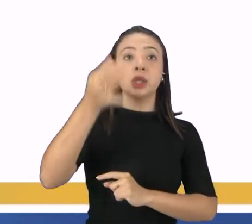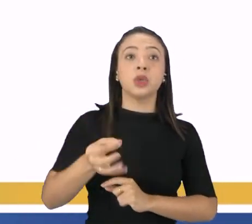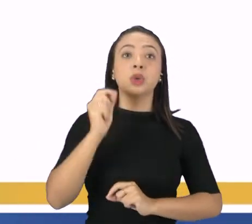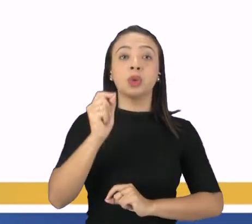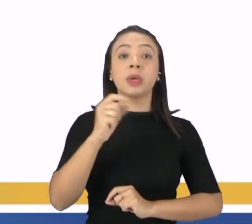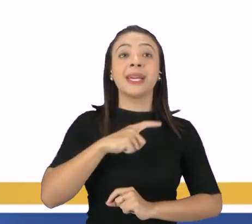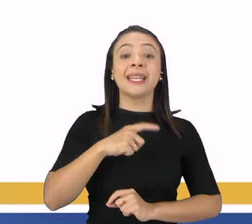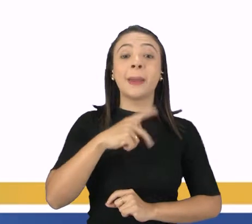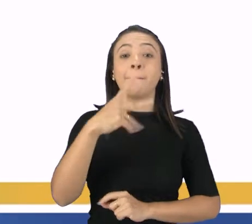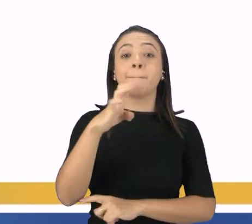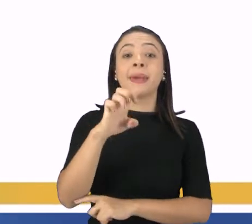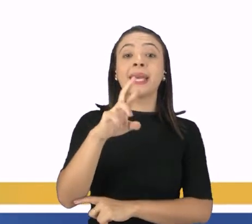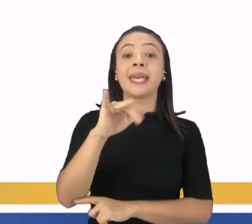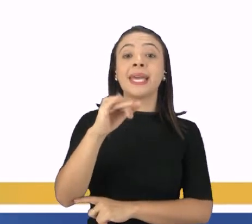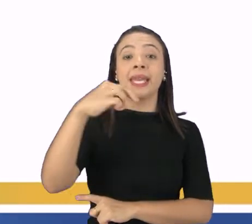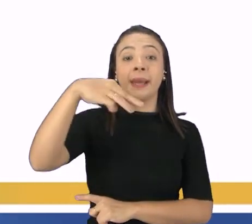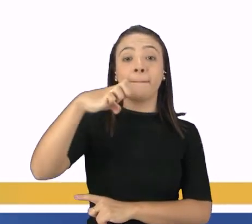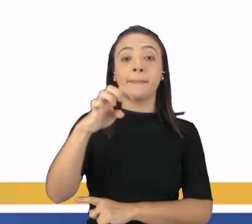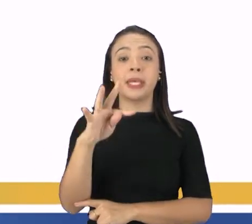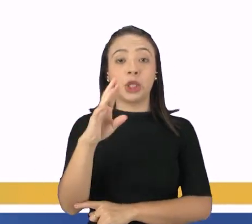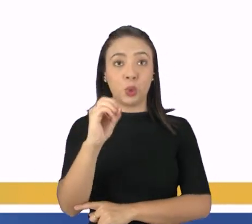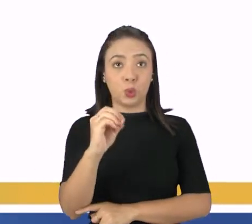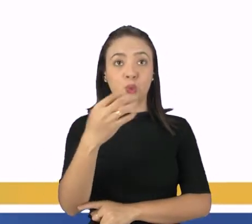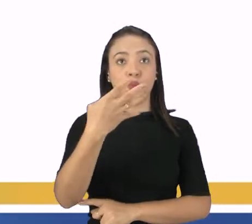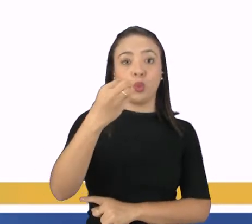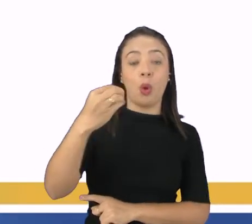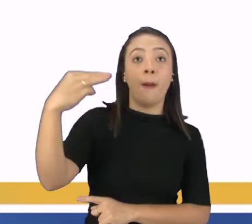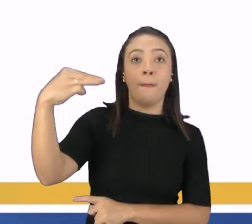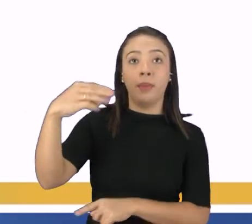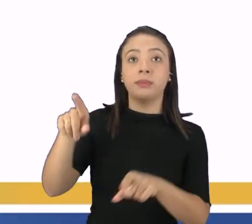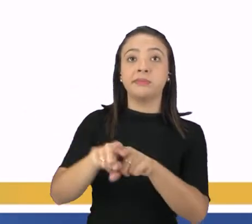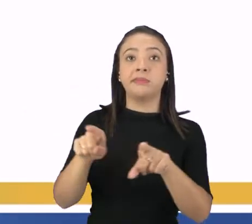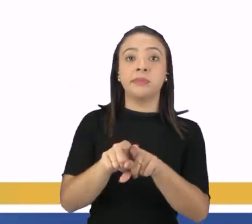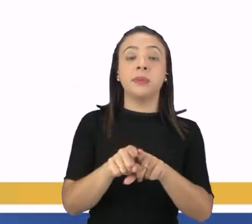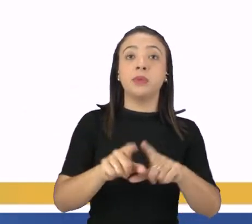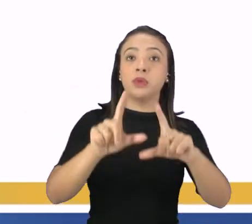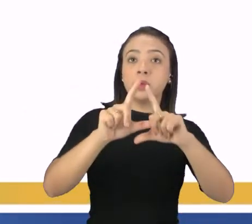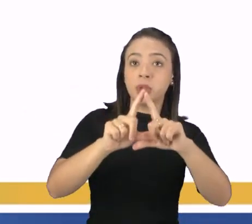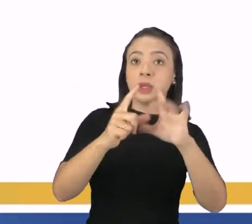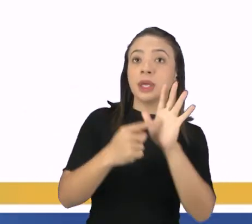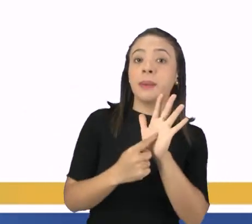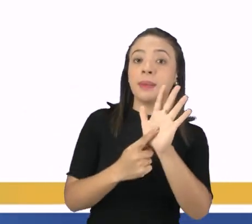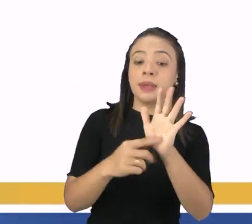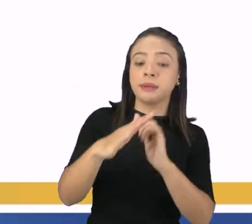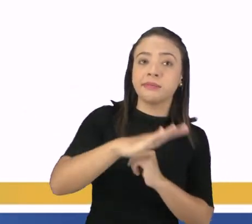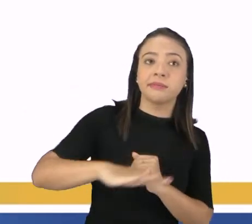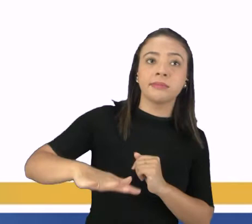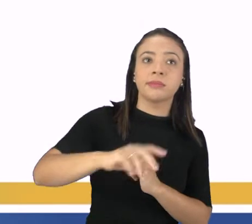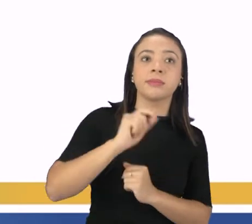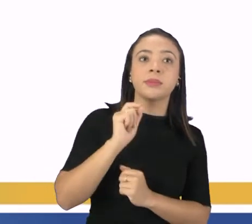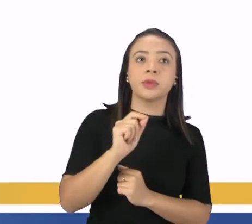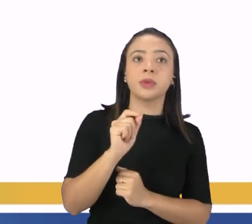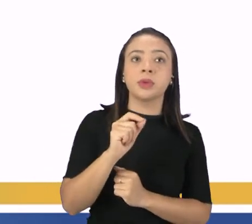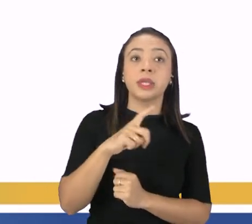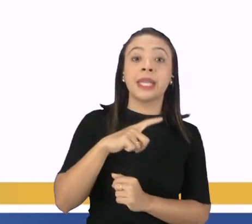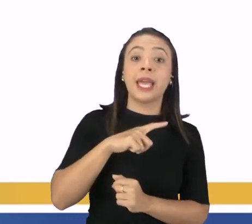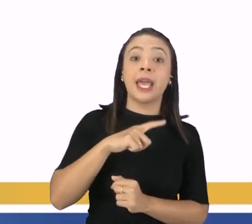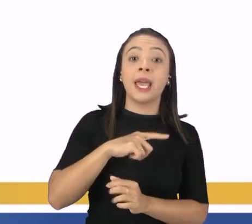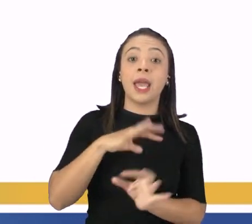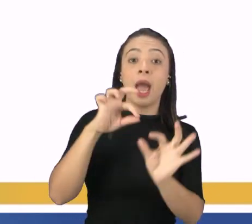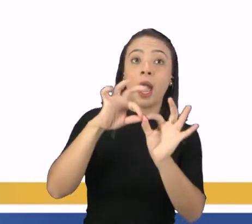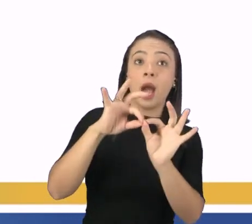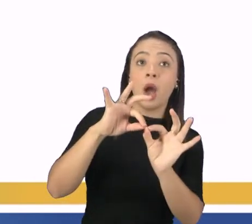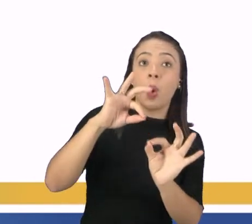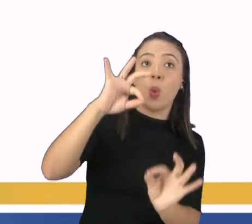possui perímetro de 40 metros e o triângulo que expressa sua planta baixa apresenta altura